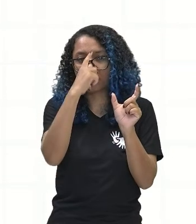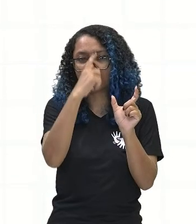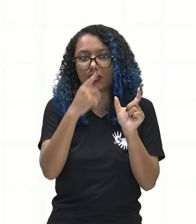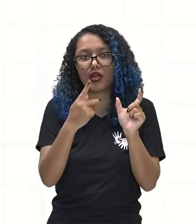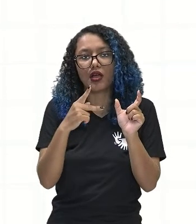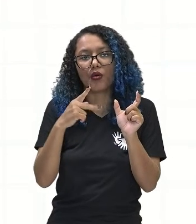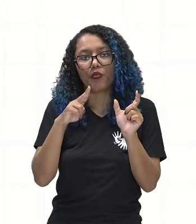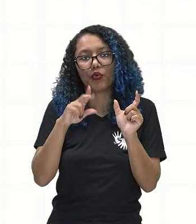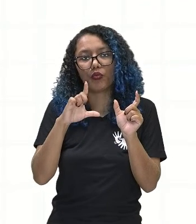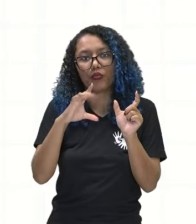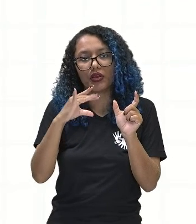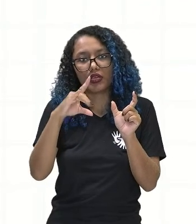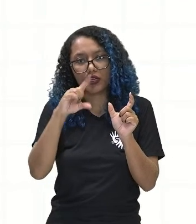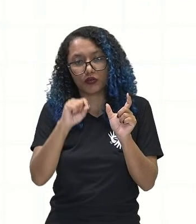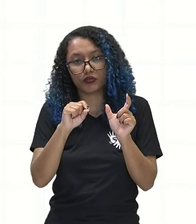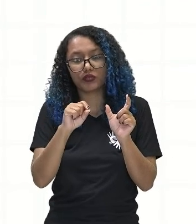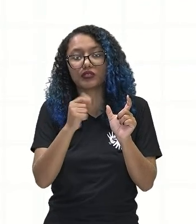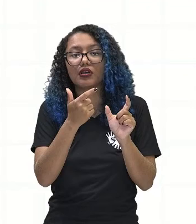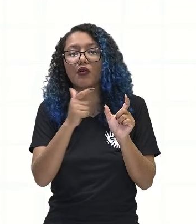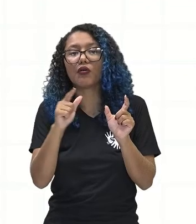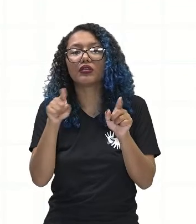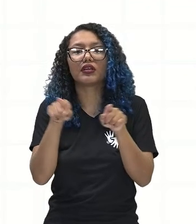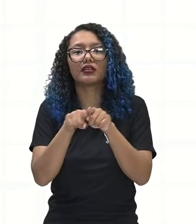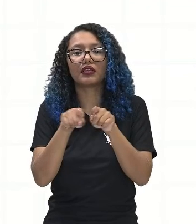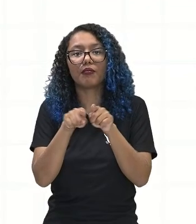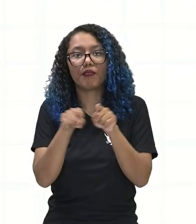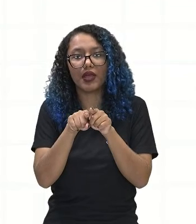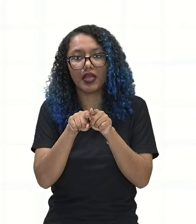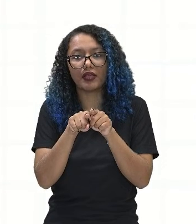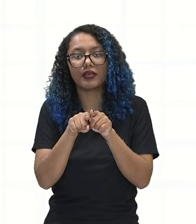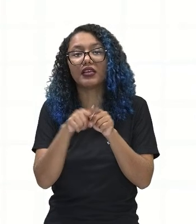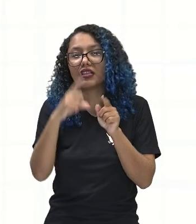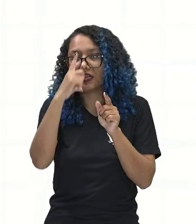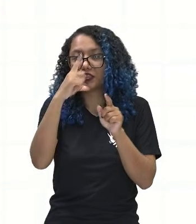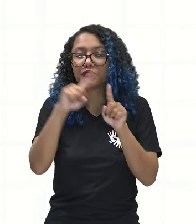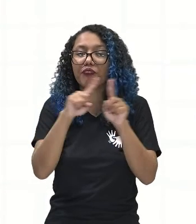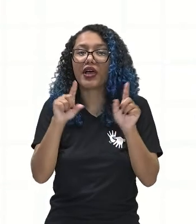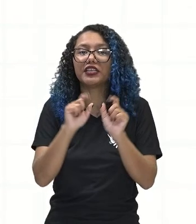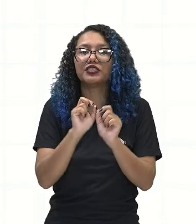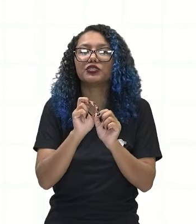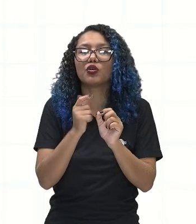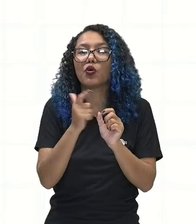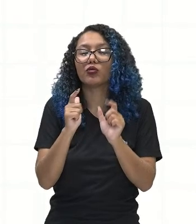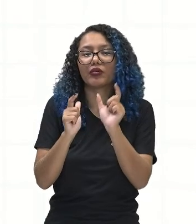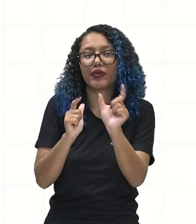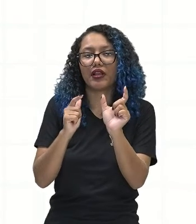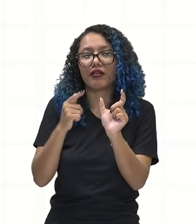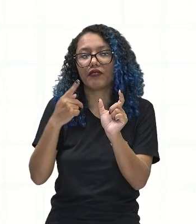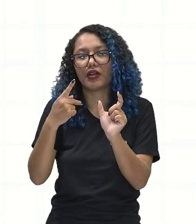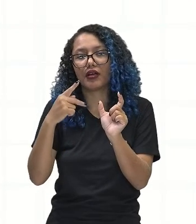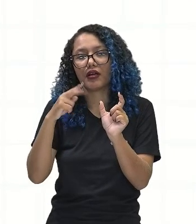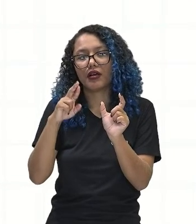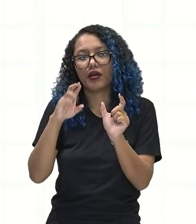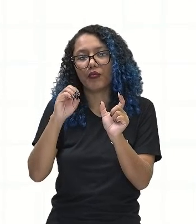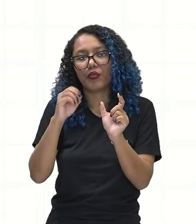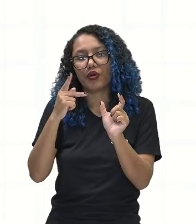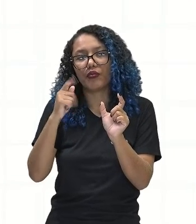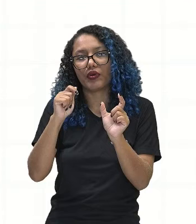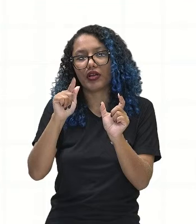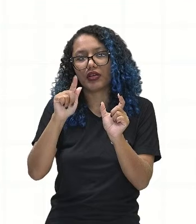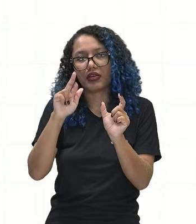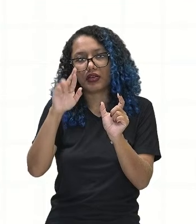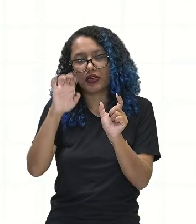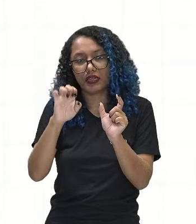propaganda também vem do latim, só que de uma outra palavra, propagare, que significa propagar, divulgar,